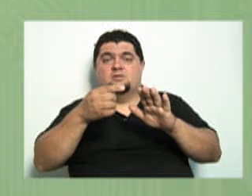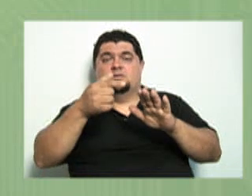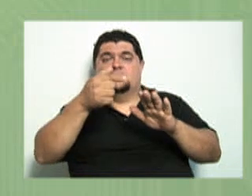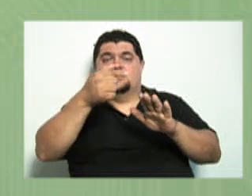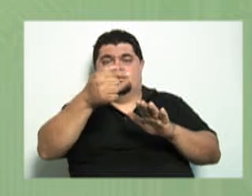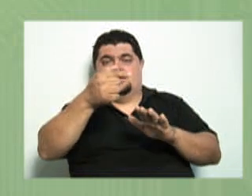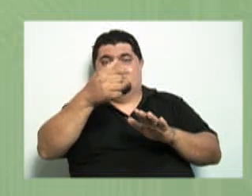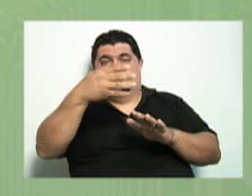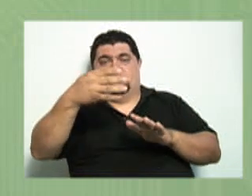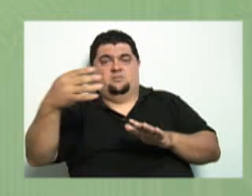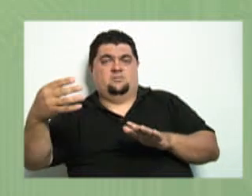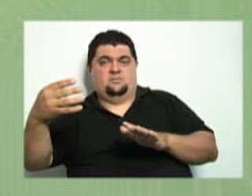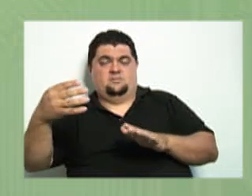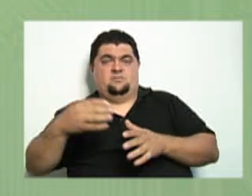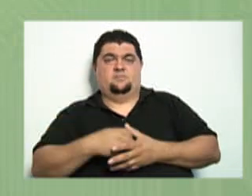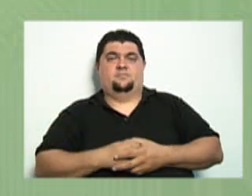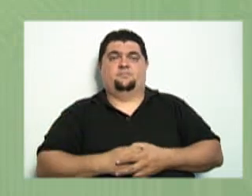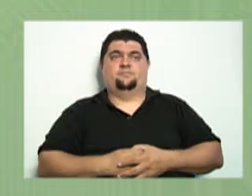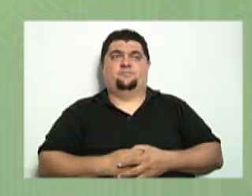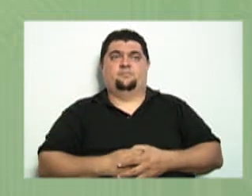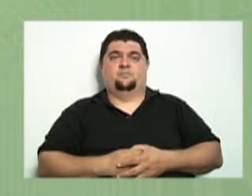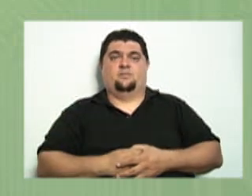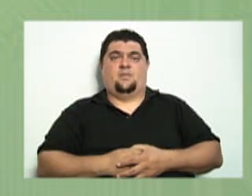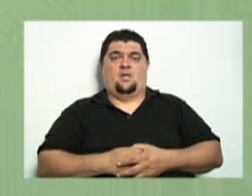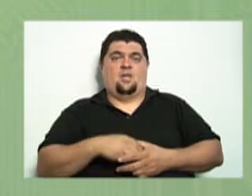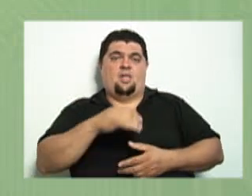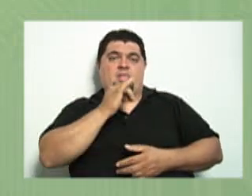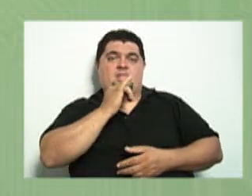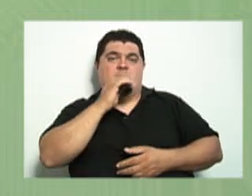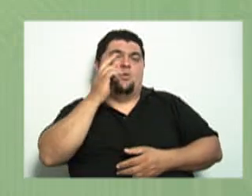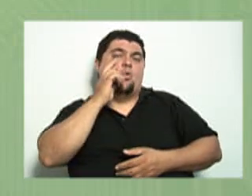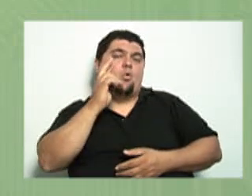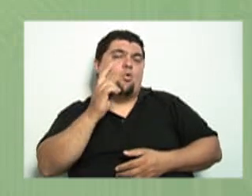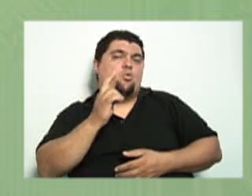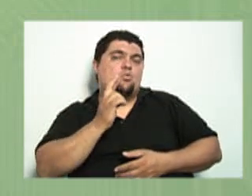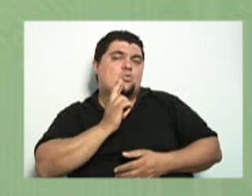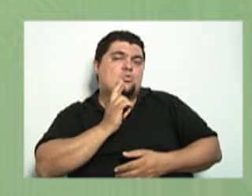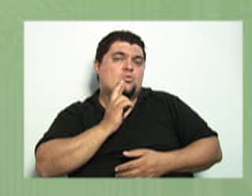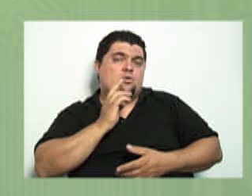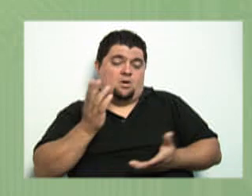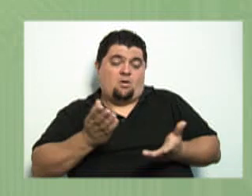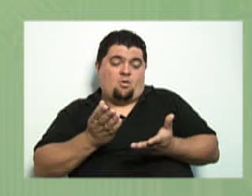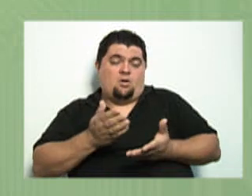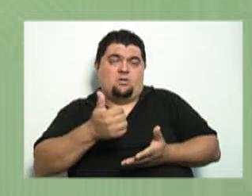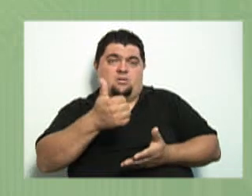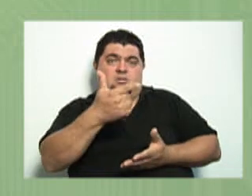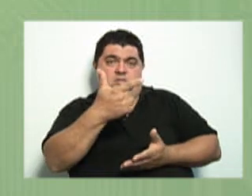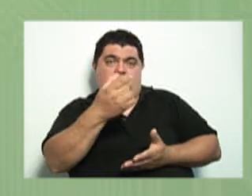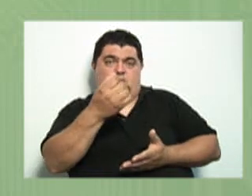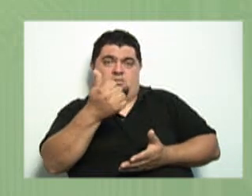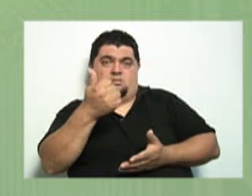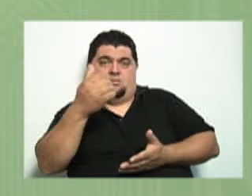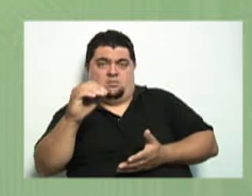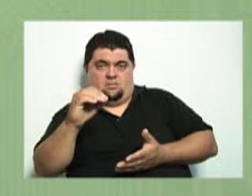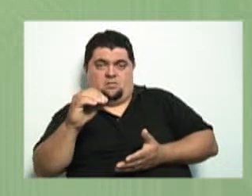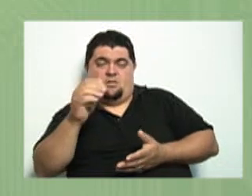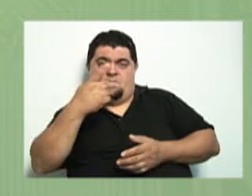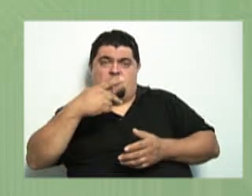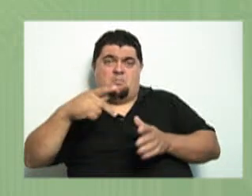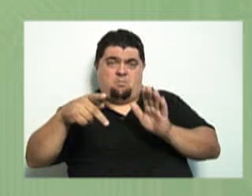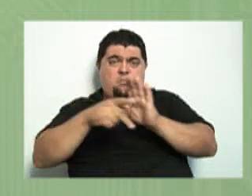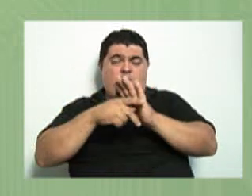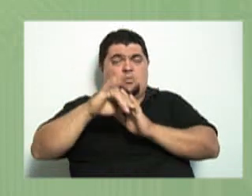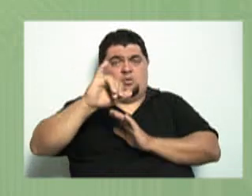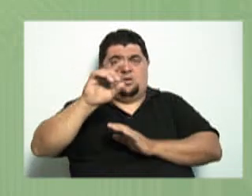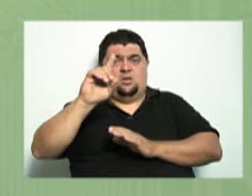0,744. A gente tem em Rondônia o resultado em 2010 de uma versão nacional do